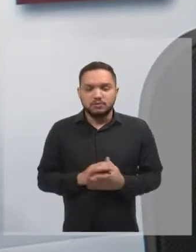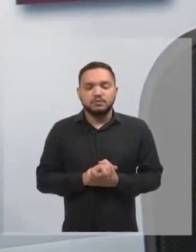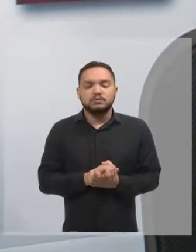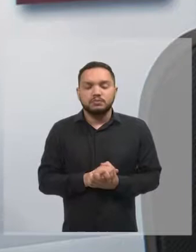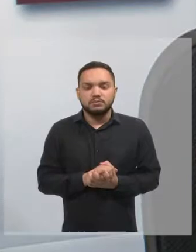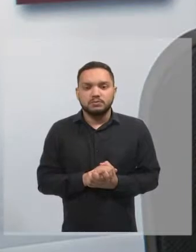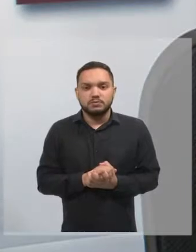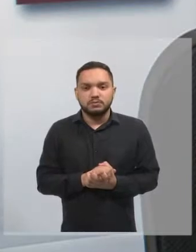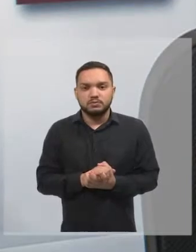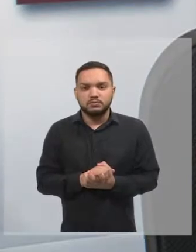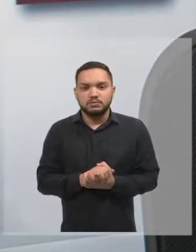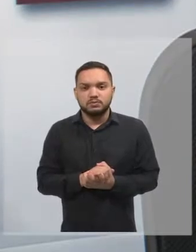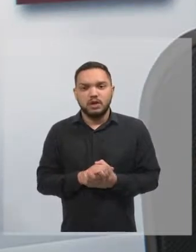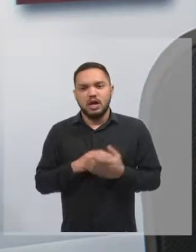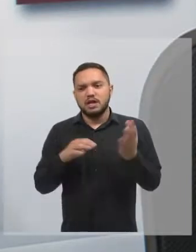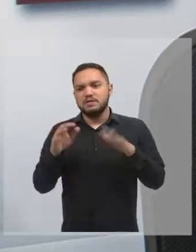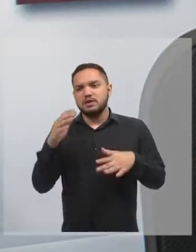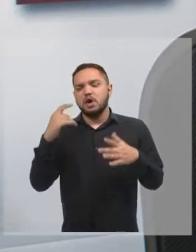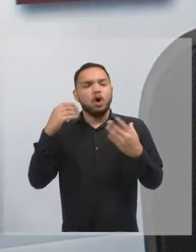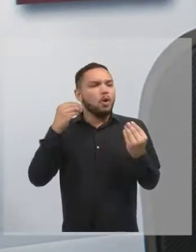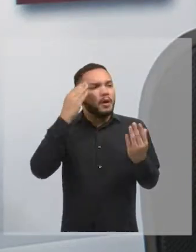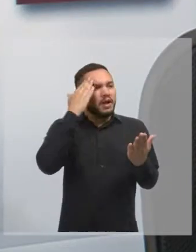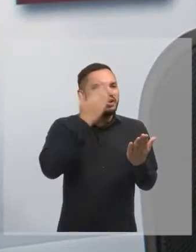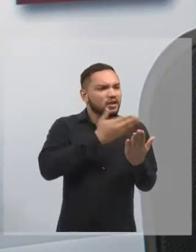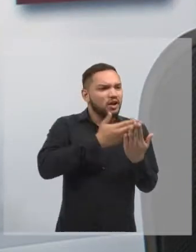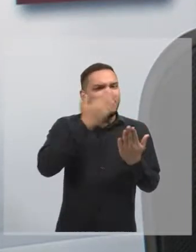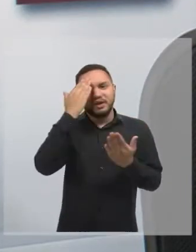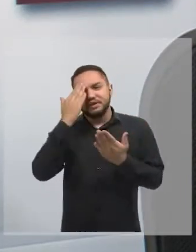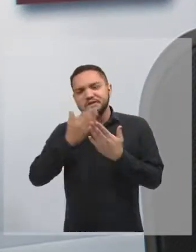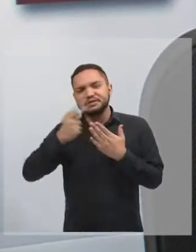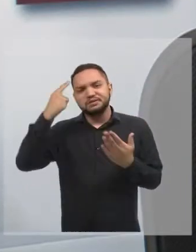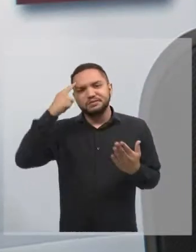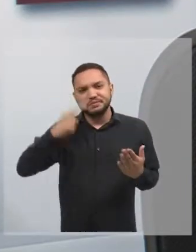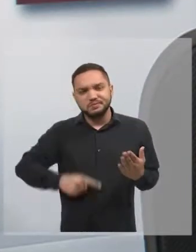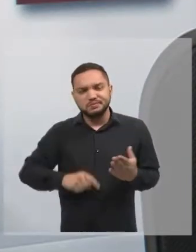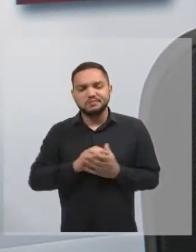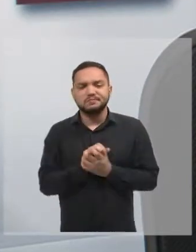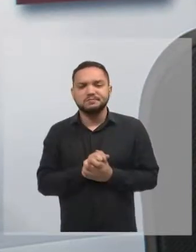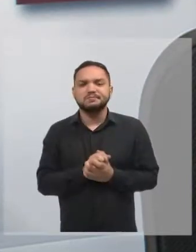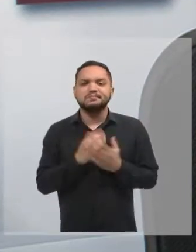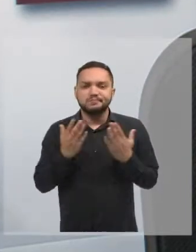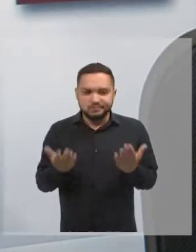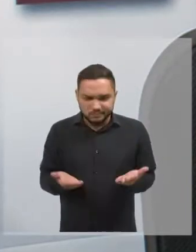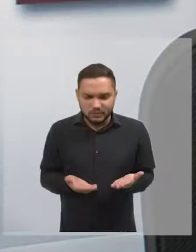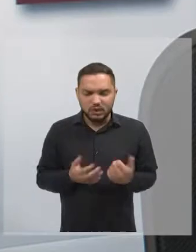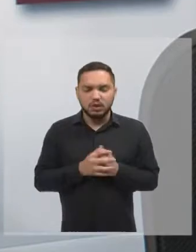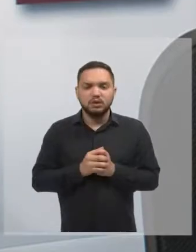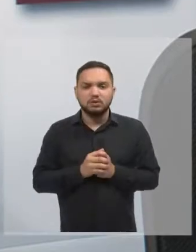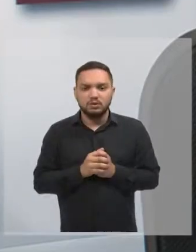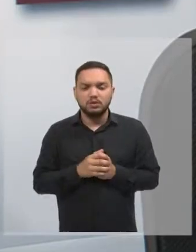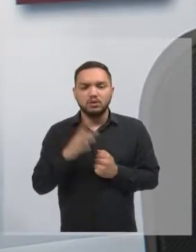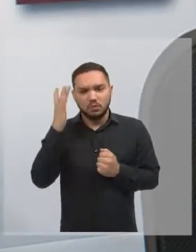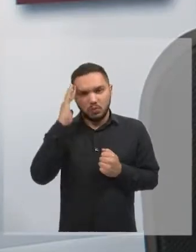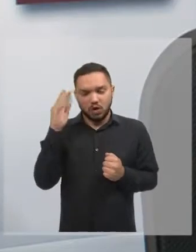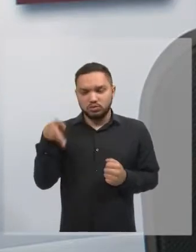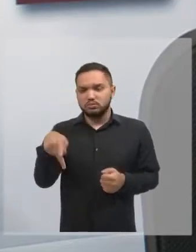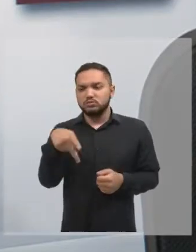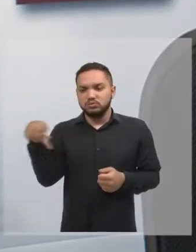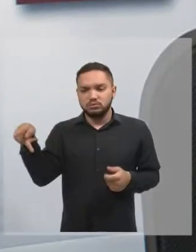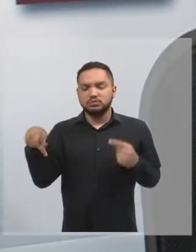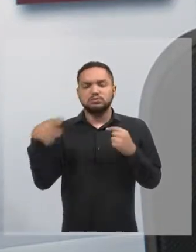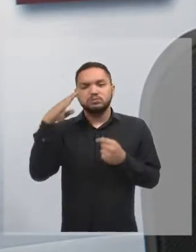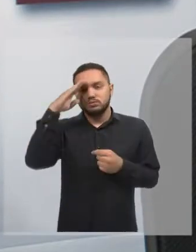acontece? Fica os ditos por não ditos. Então, eu acho que, de alguma maneira, o presidente Jair